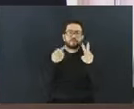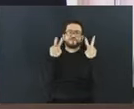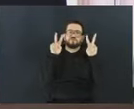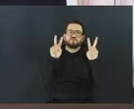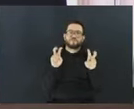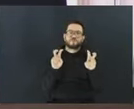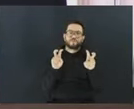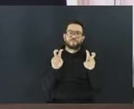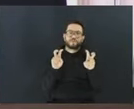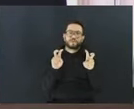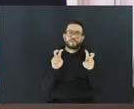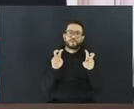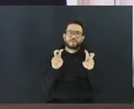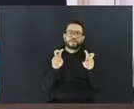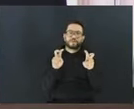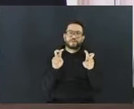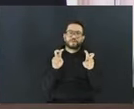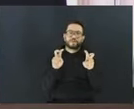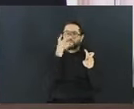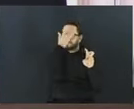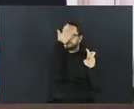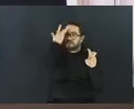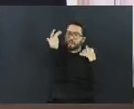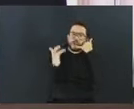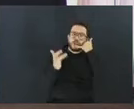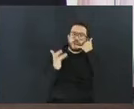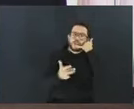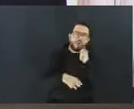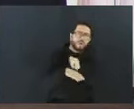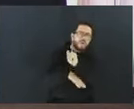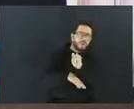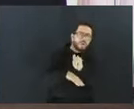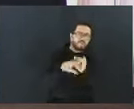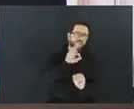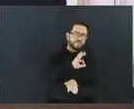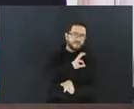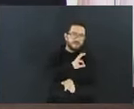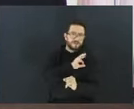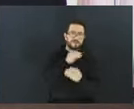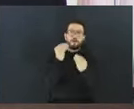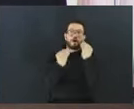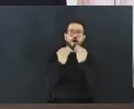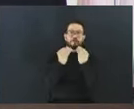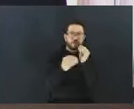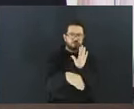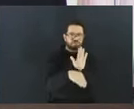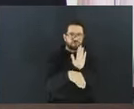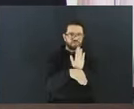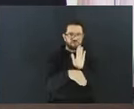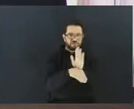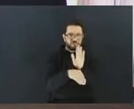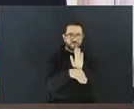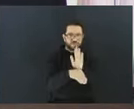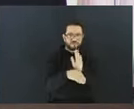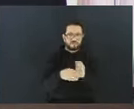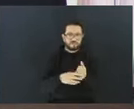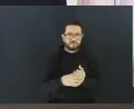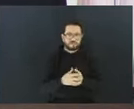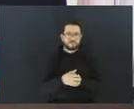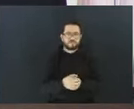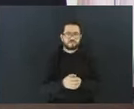os trotes e as quantidades, se tem uma base mais ou menos de quantos trotes são feitos diariamente à Força